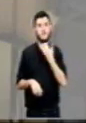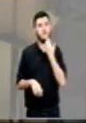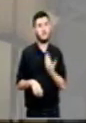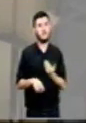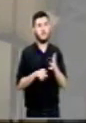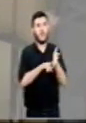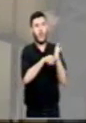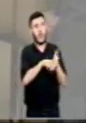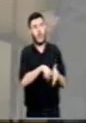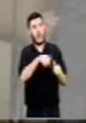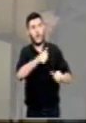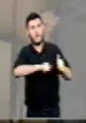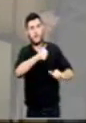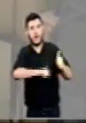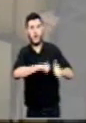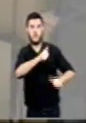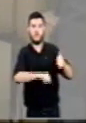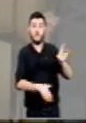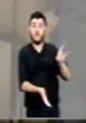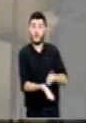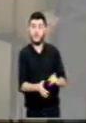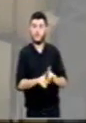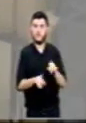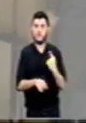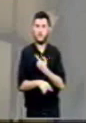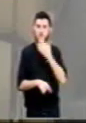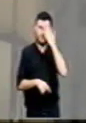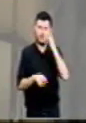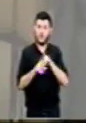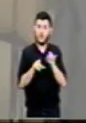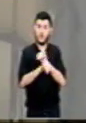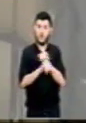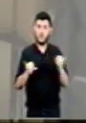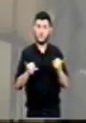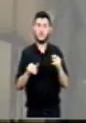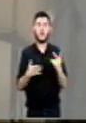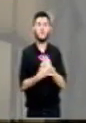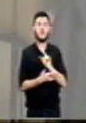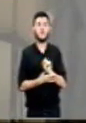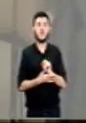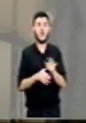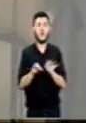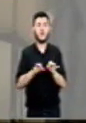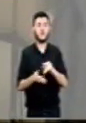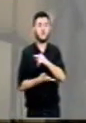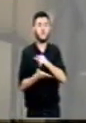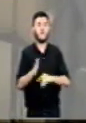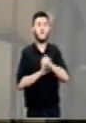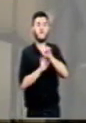E essa notícia vem com ofícios, como bem falei, correspondência interna.